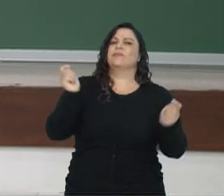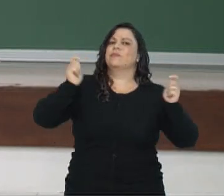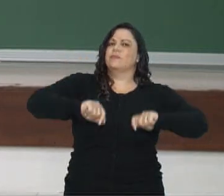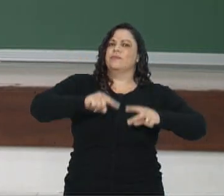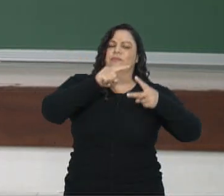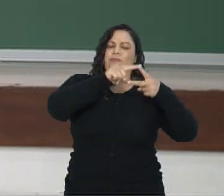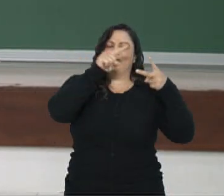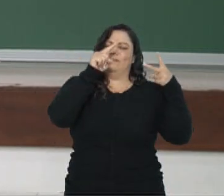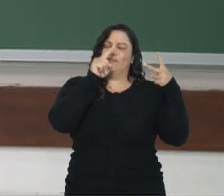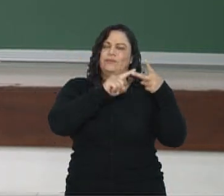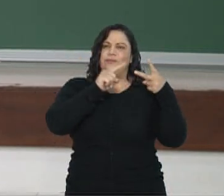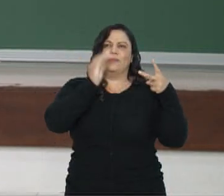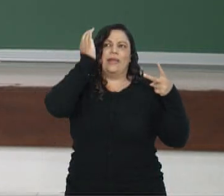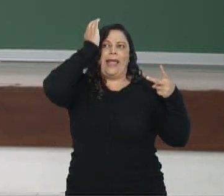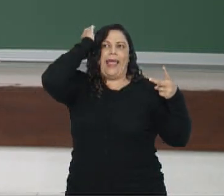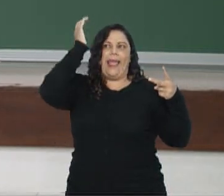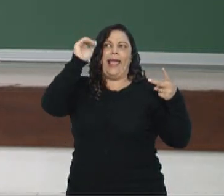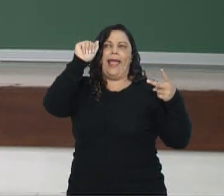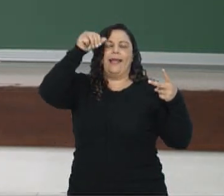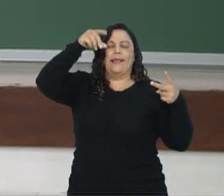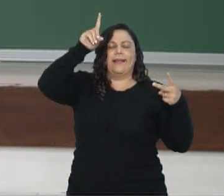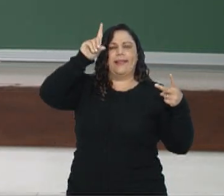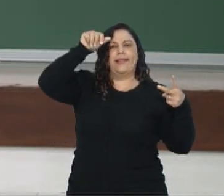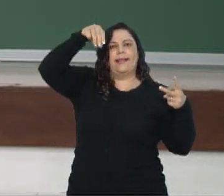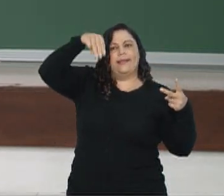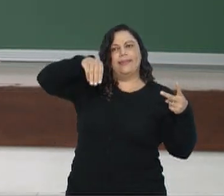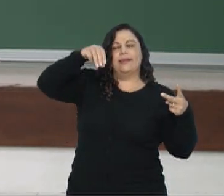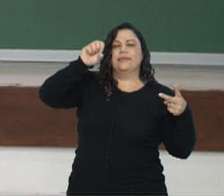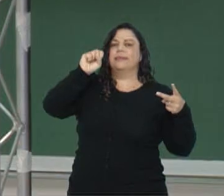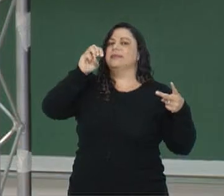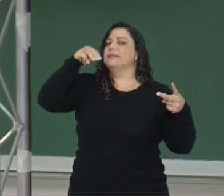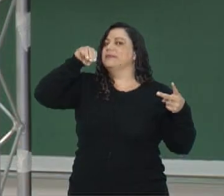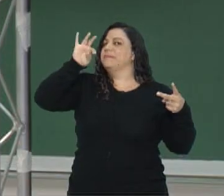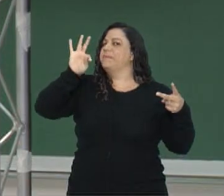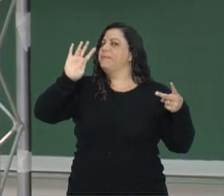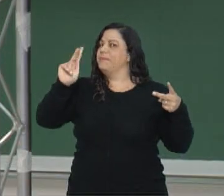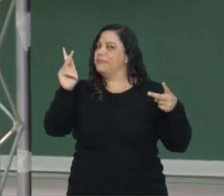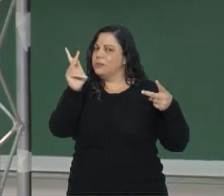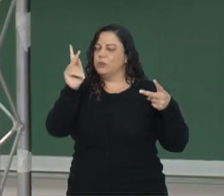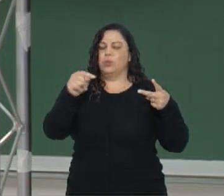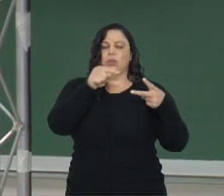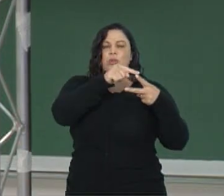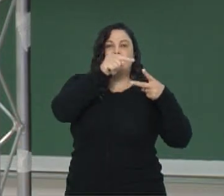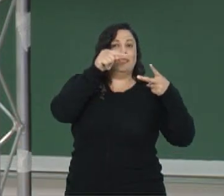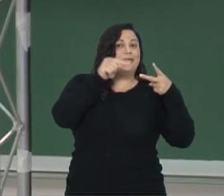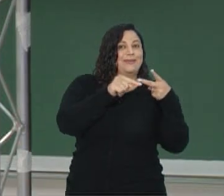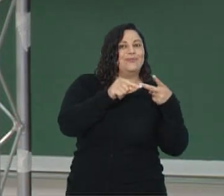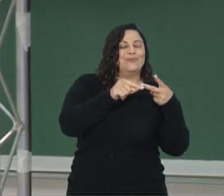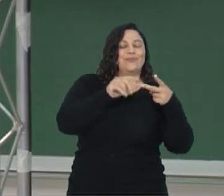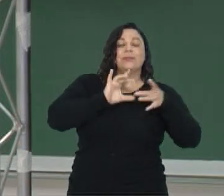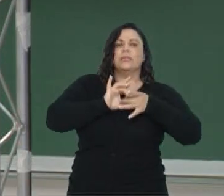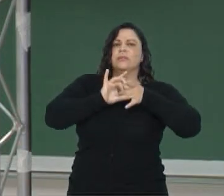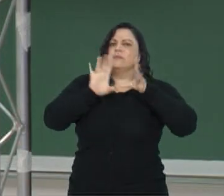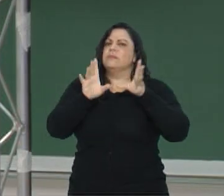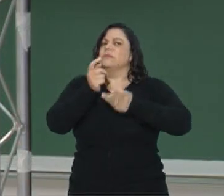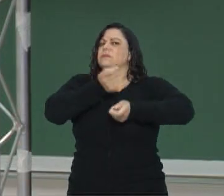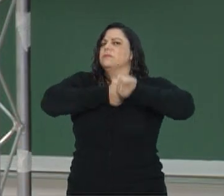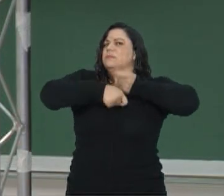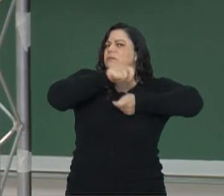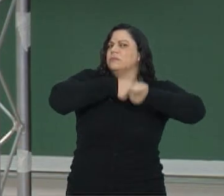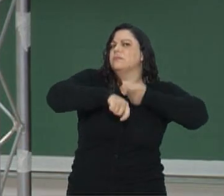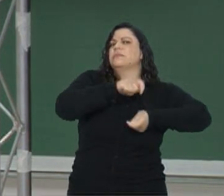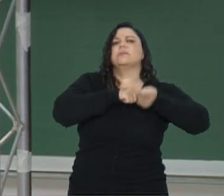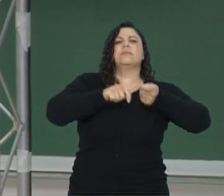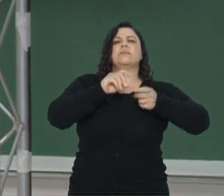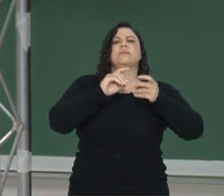Smith, esses dois pensadores a gente já estudou. E ali eles vão formalizar uma ideia chamada liberalismo econômico. O que vai defender